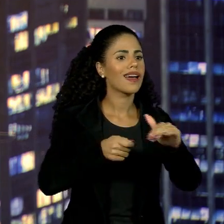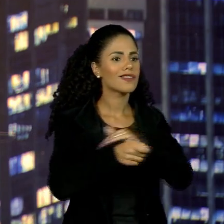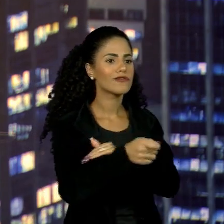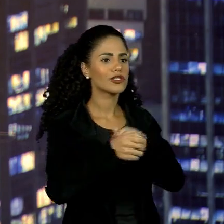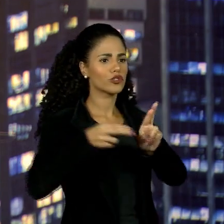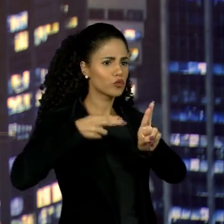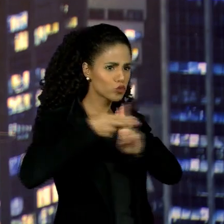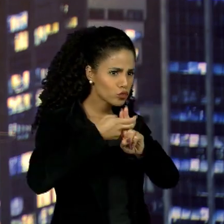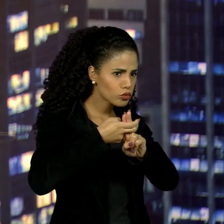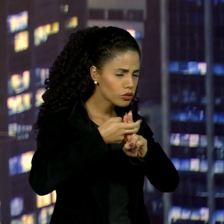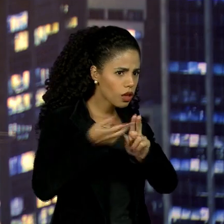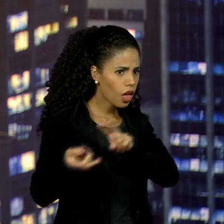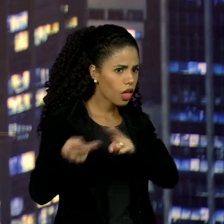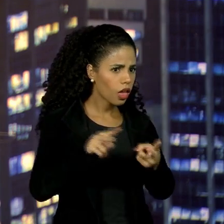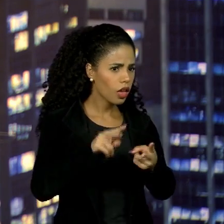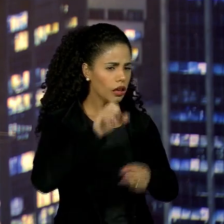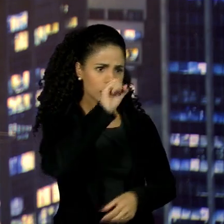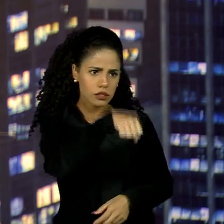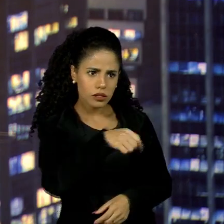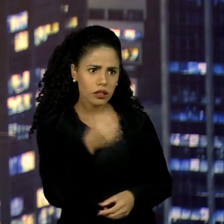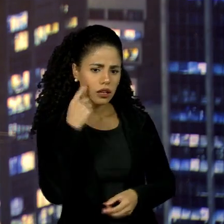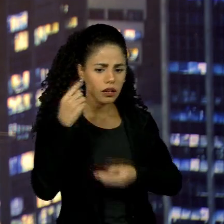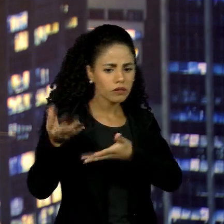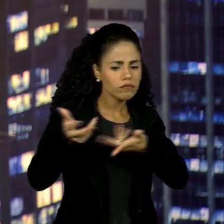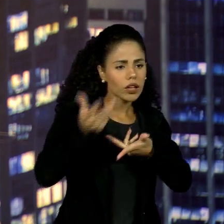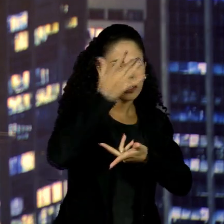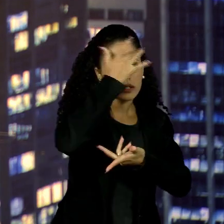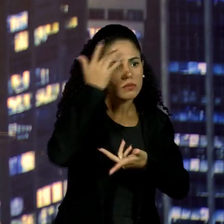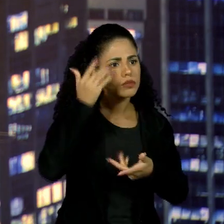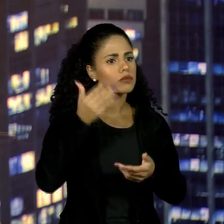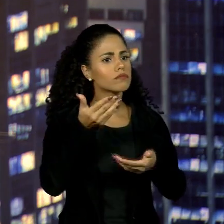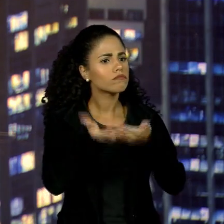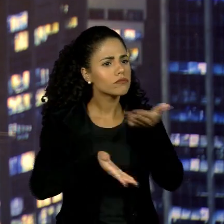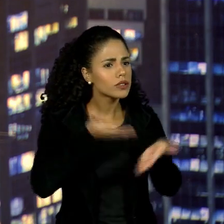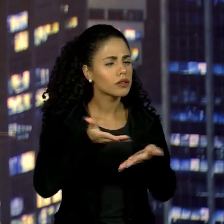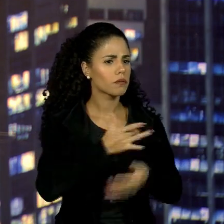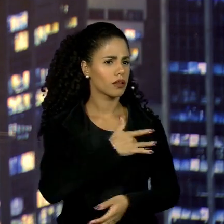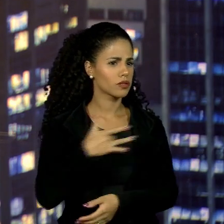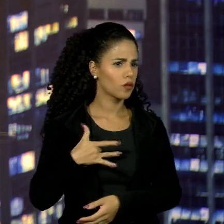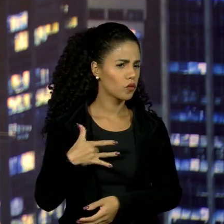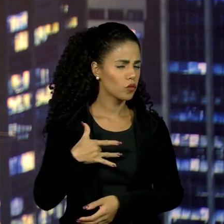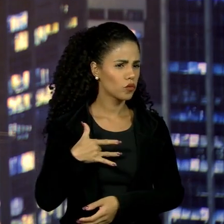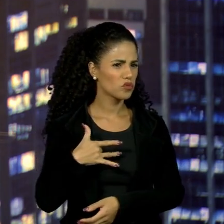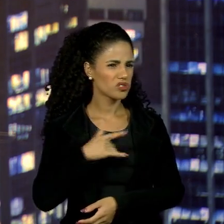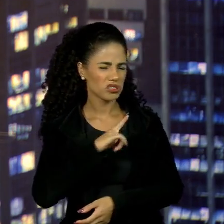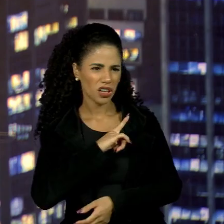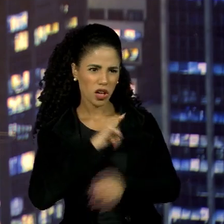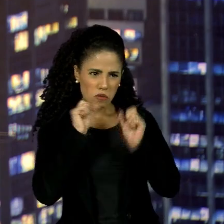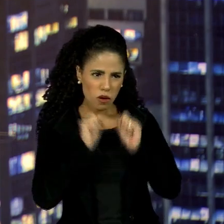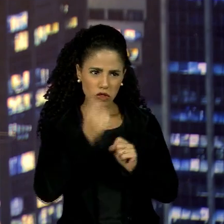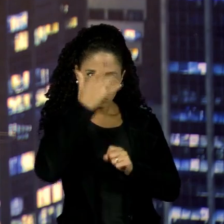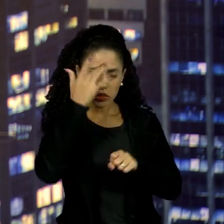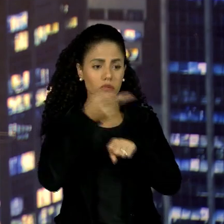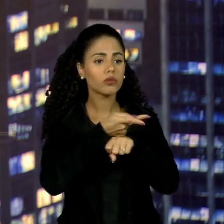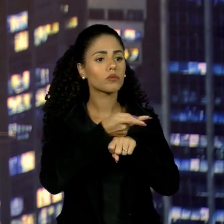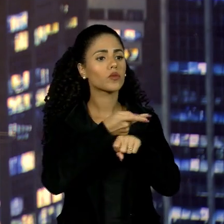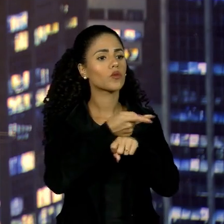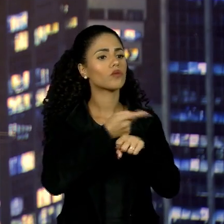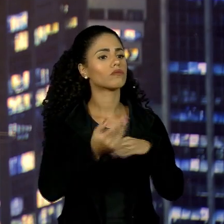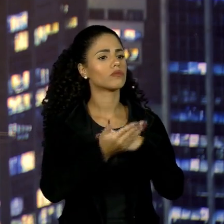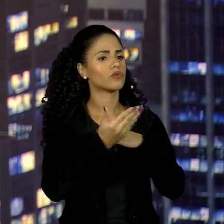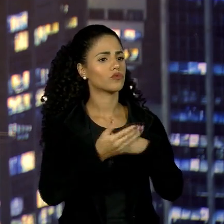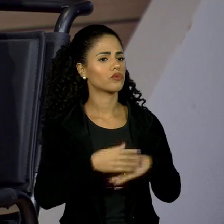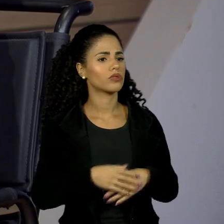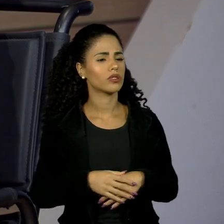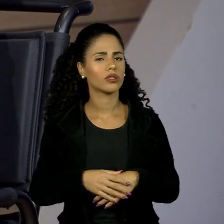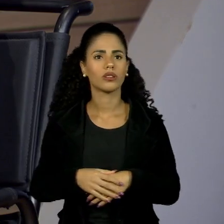imagino a preocupação de receber essas pessoas, né? Você aumenta o acesso, Existe. você pode ter mais pessoas procurando serviço público. Existe?